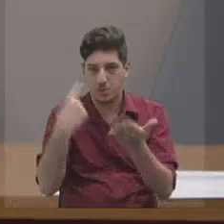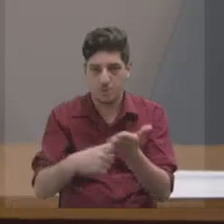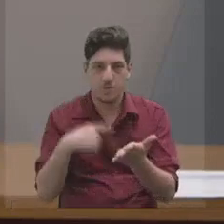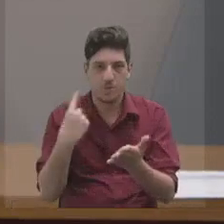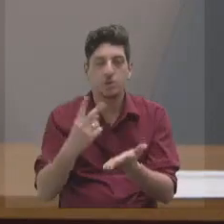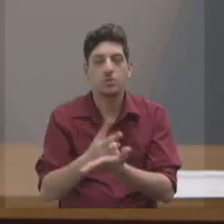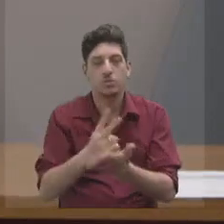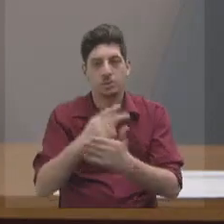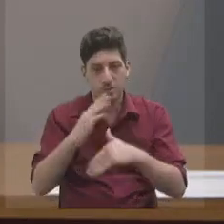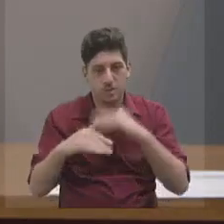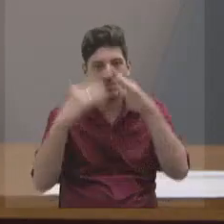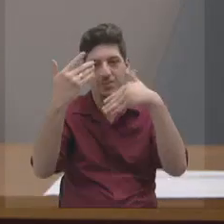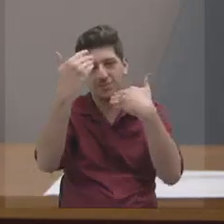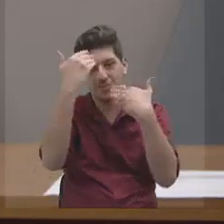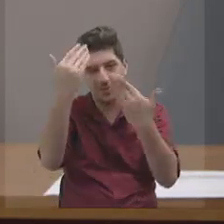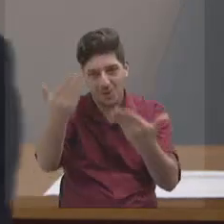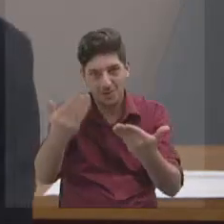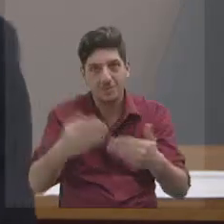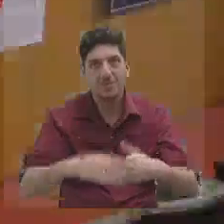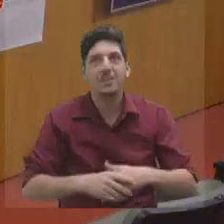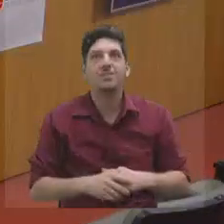seguir avançando então obrigado